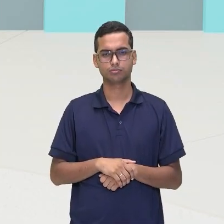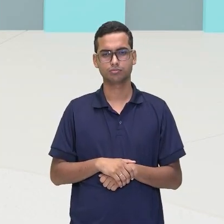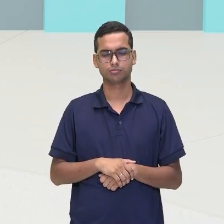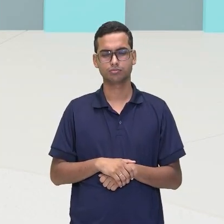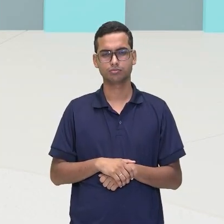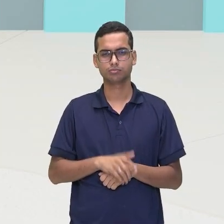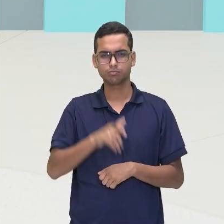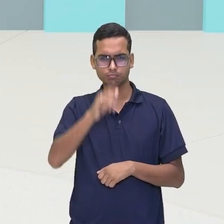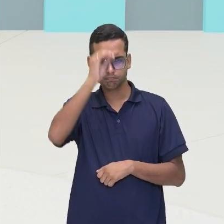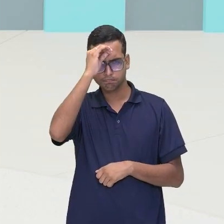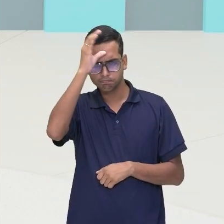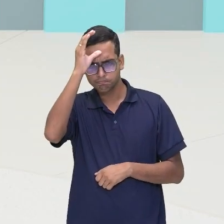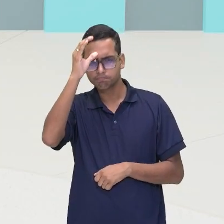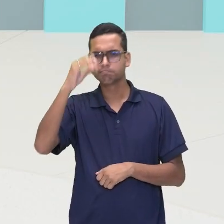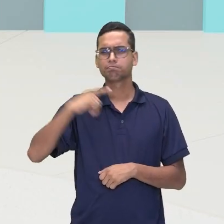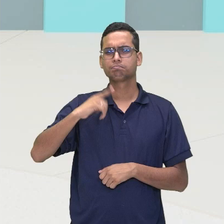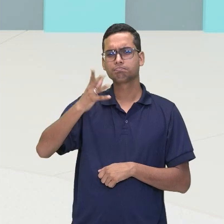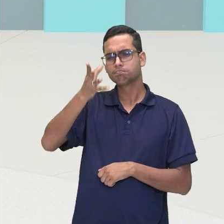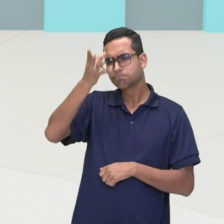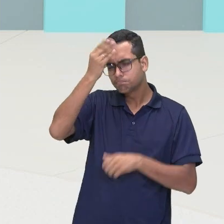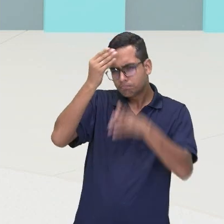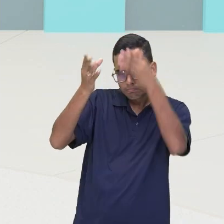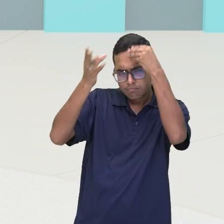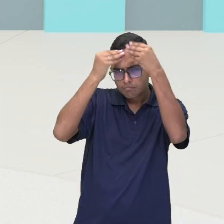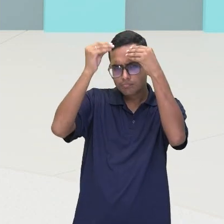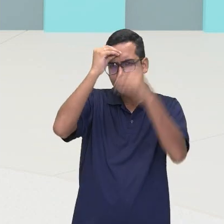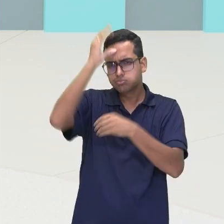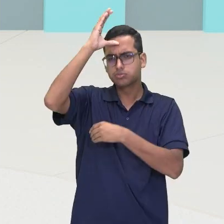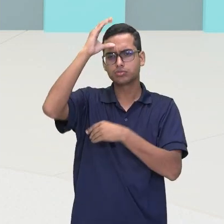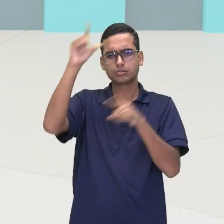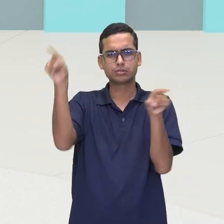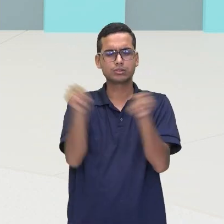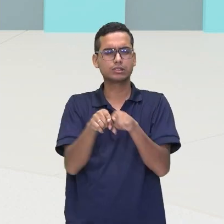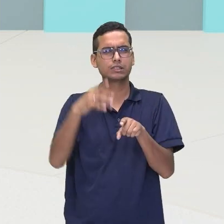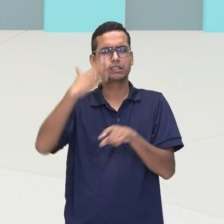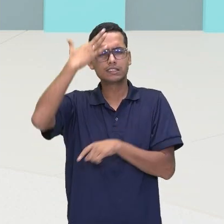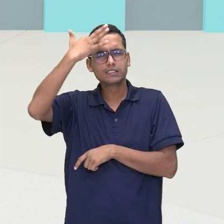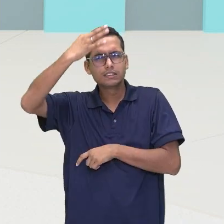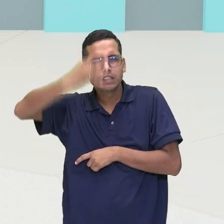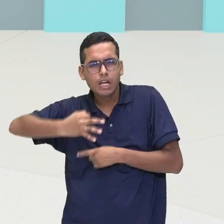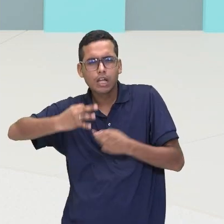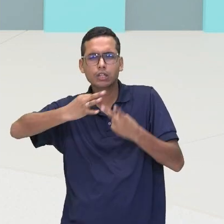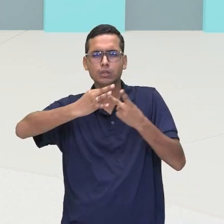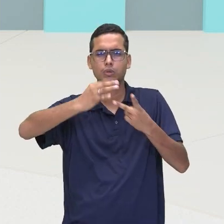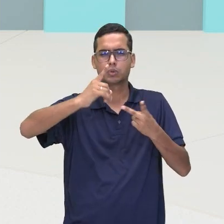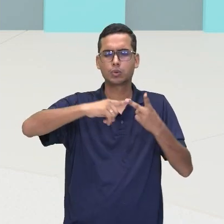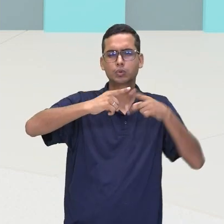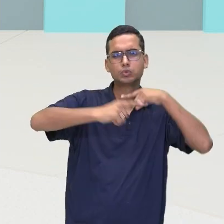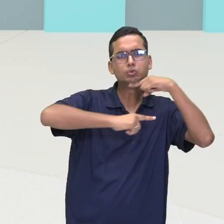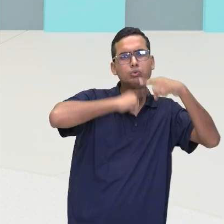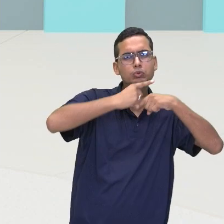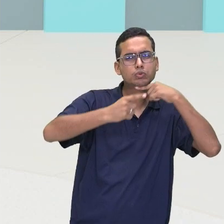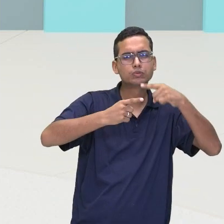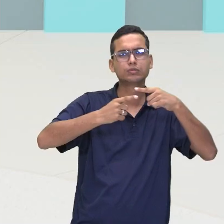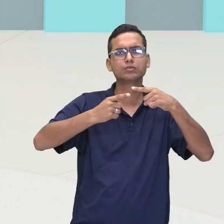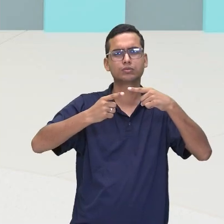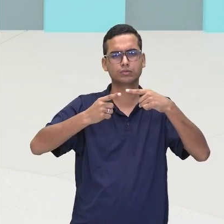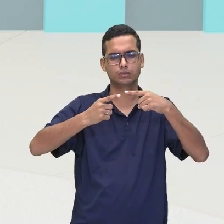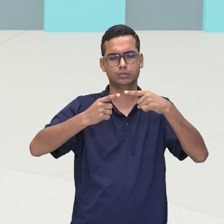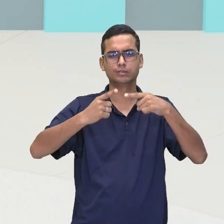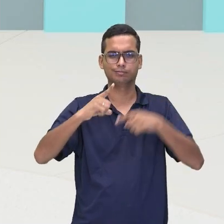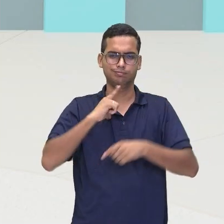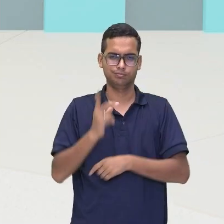incertezas, mais fragilidades, mais coisas a serem desconstruídas sejam